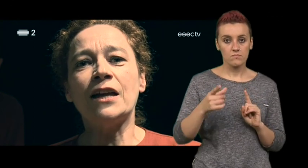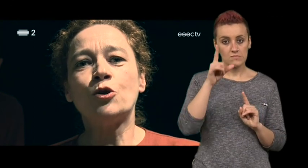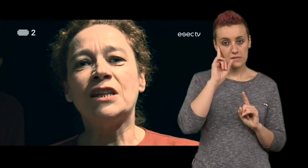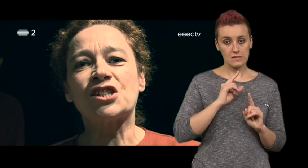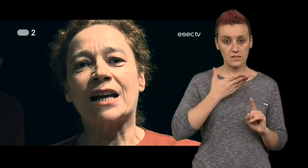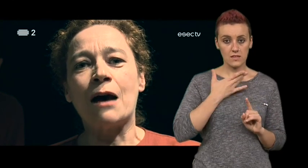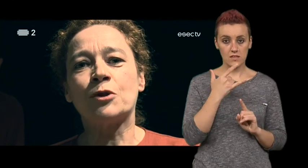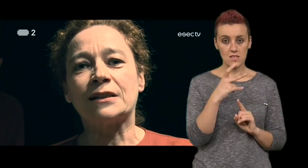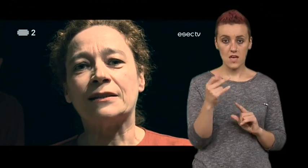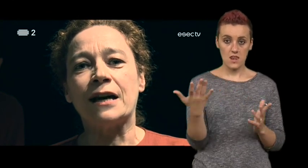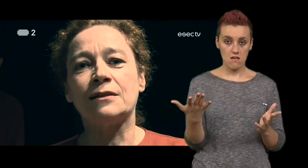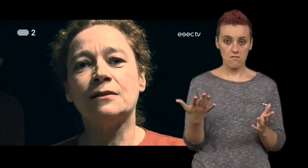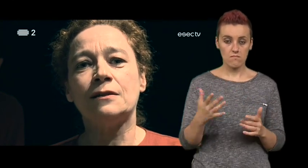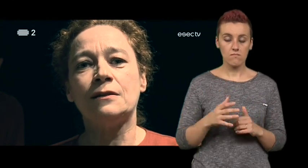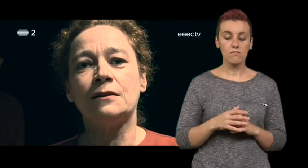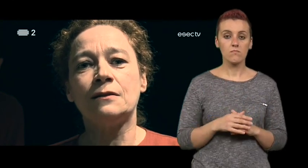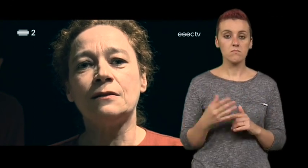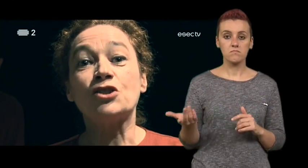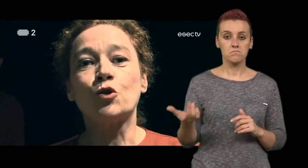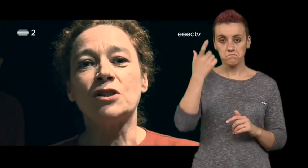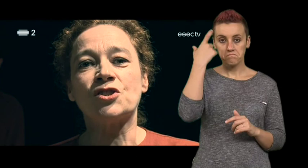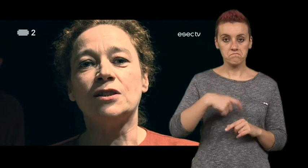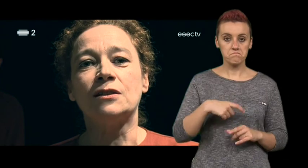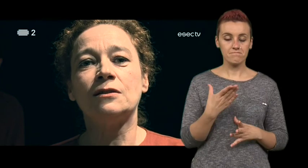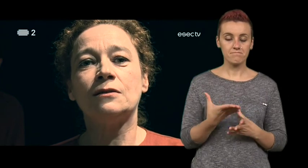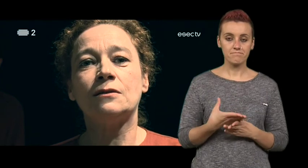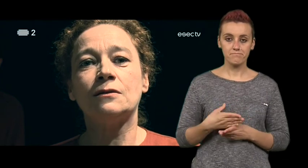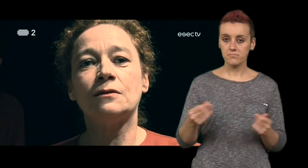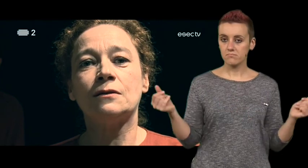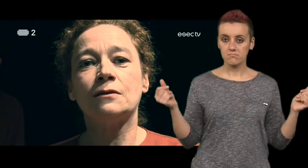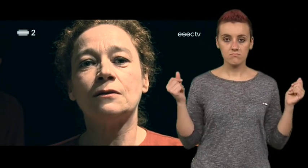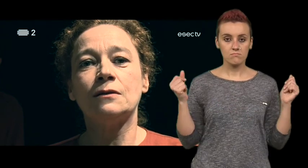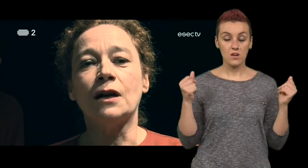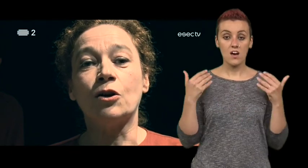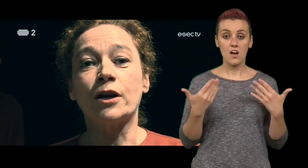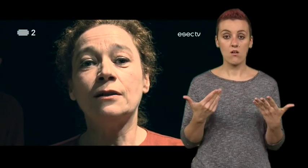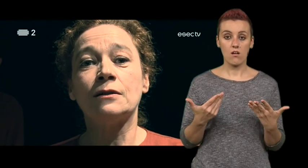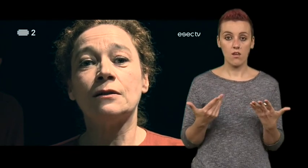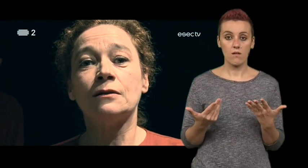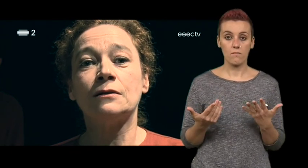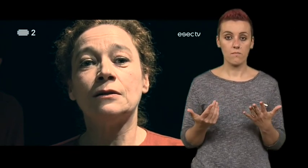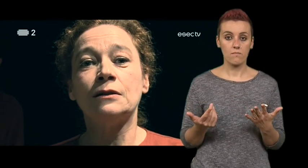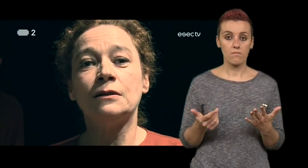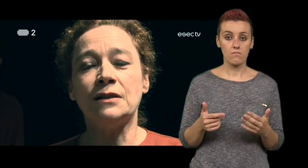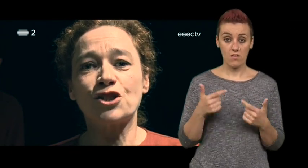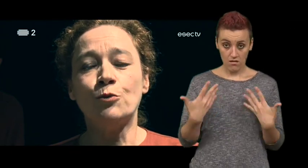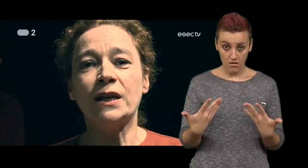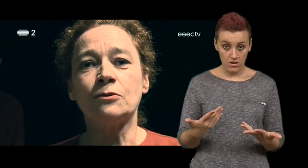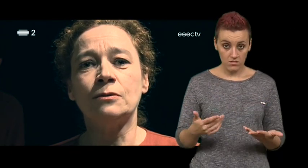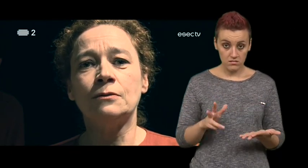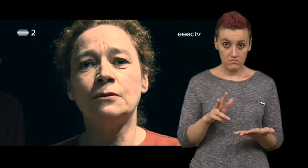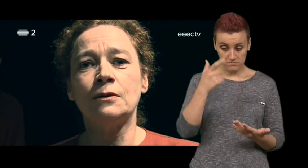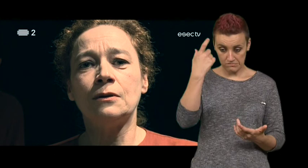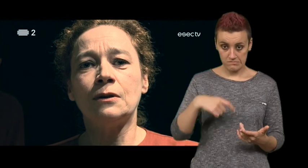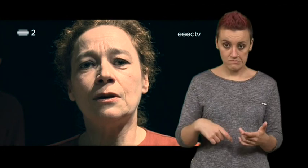a Diana Ortiz, que acabo de retratar, deixou de existir. Agora, neste